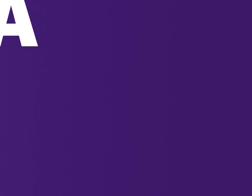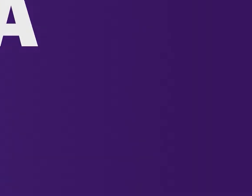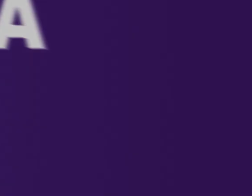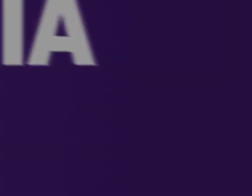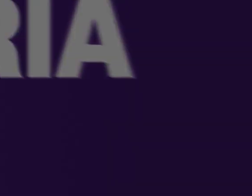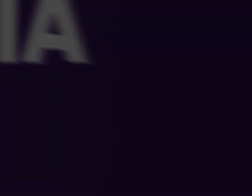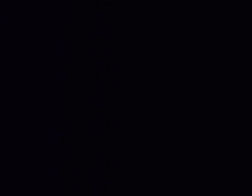h